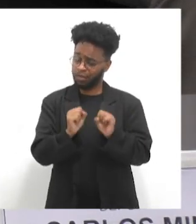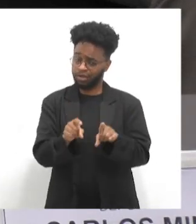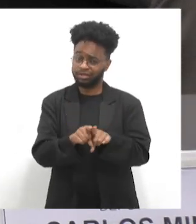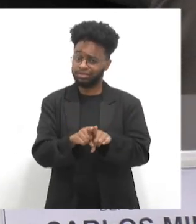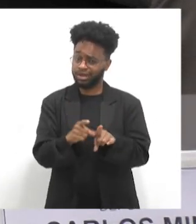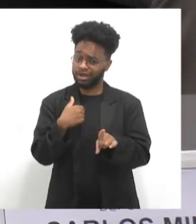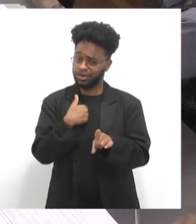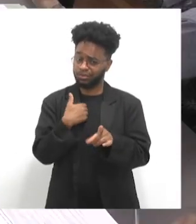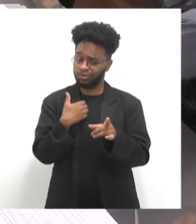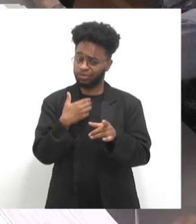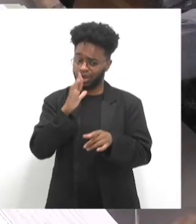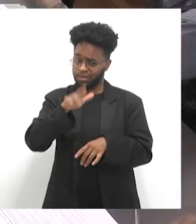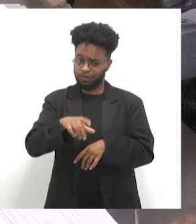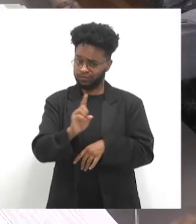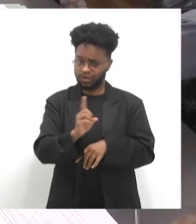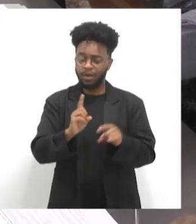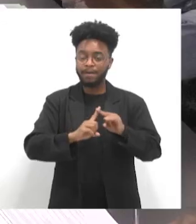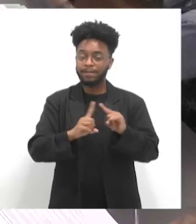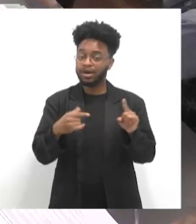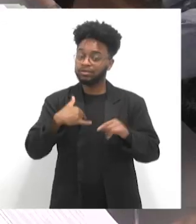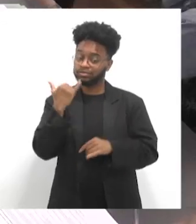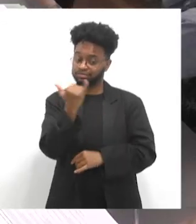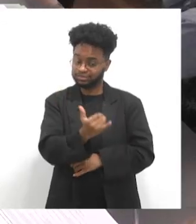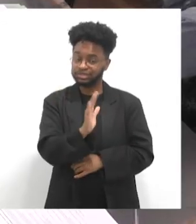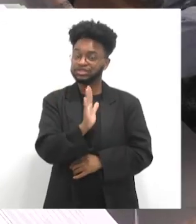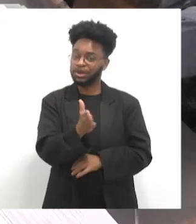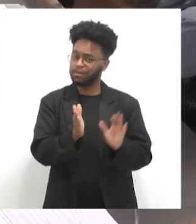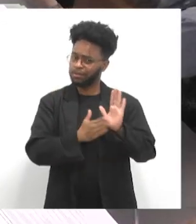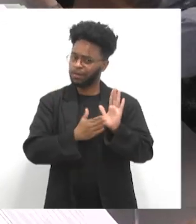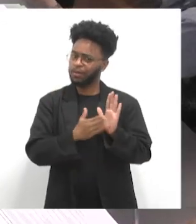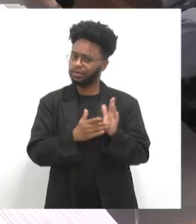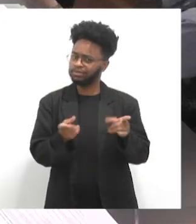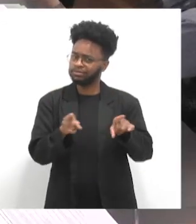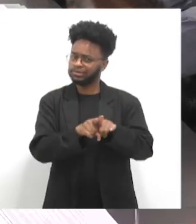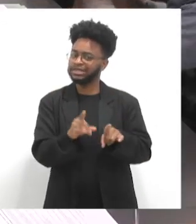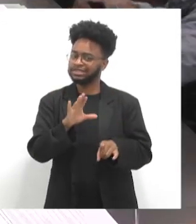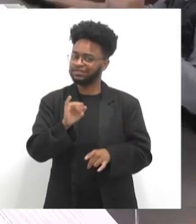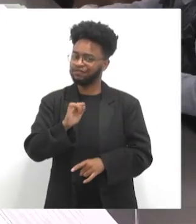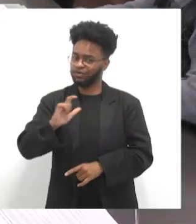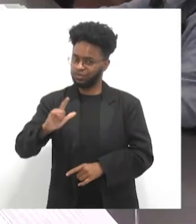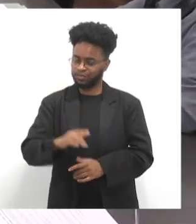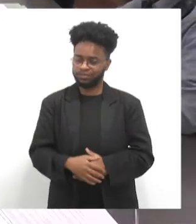não me nego. Mas eu digo que isso aí já é uma proposta de parceria civil.